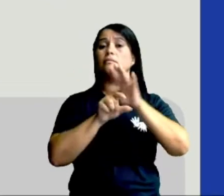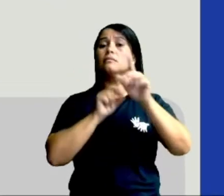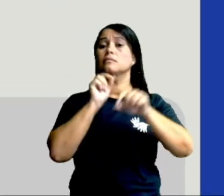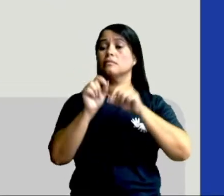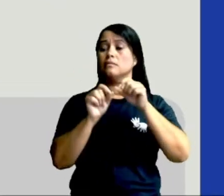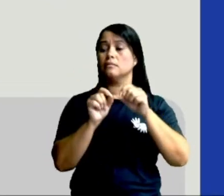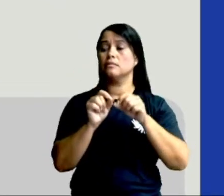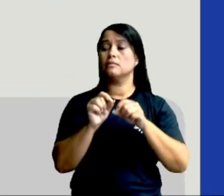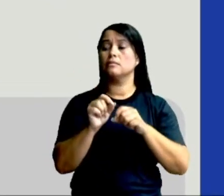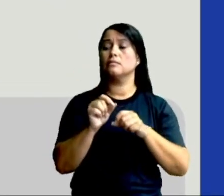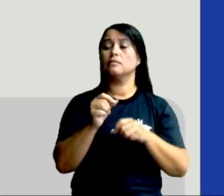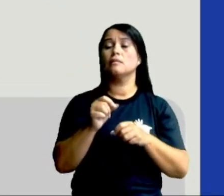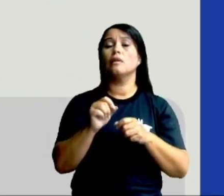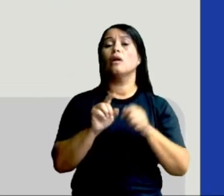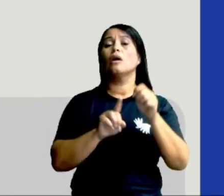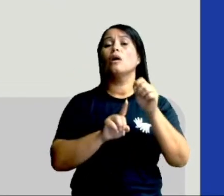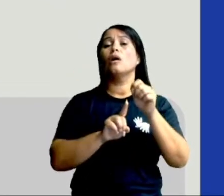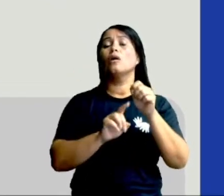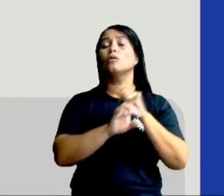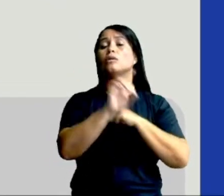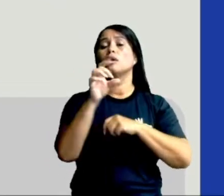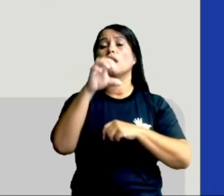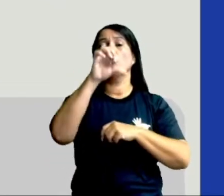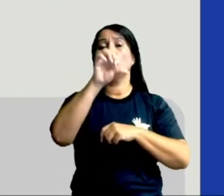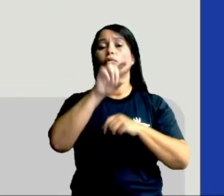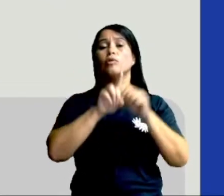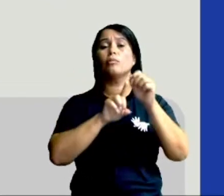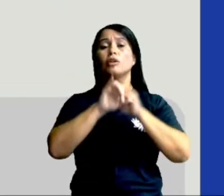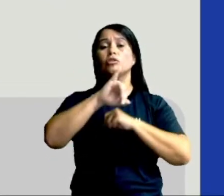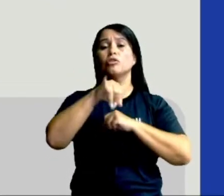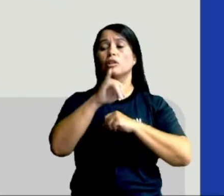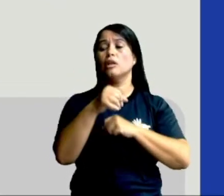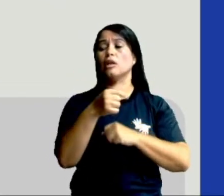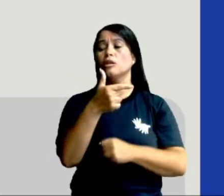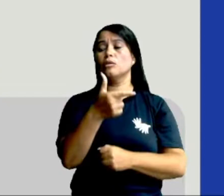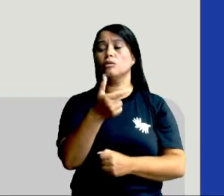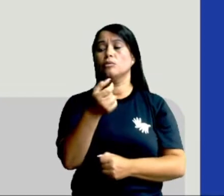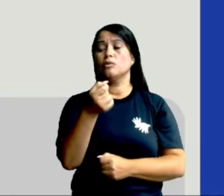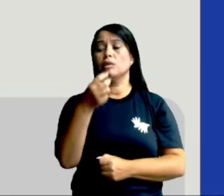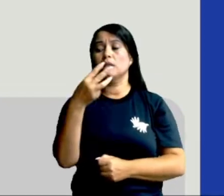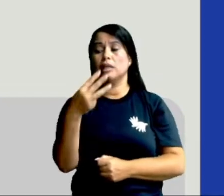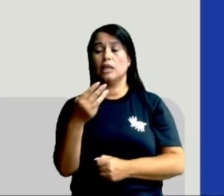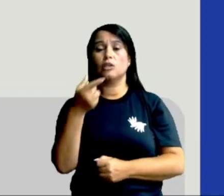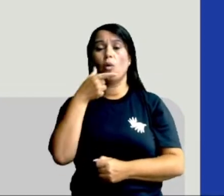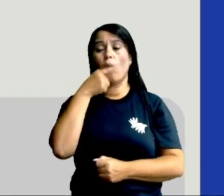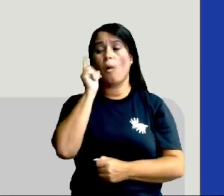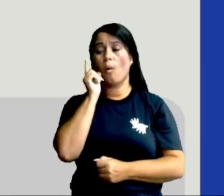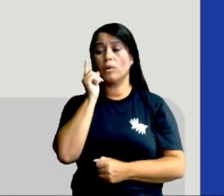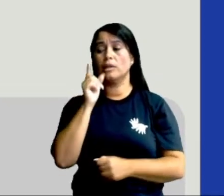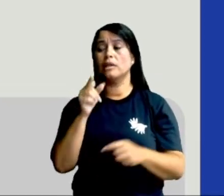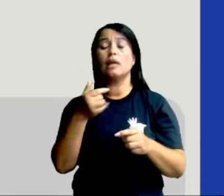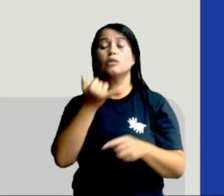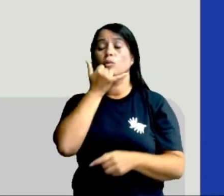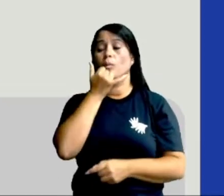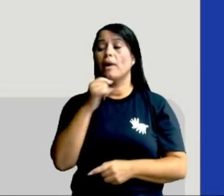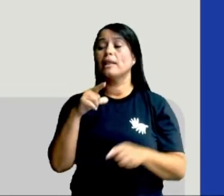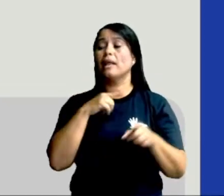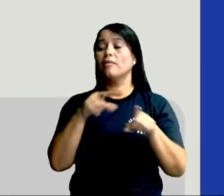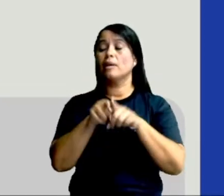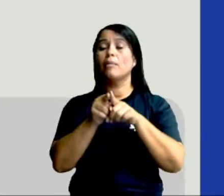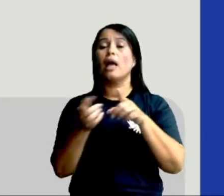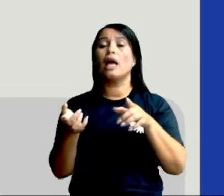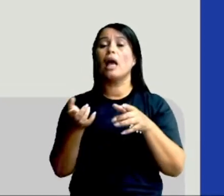foi feita em 9 de janeiro de 2003, tá? Onde incluiu o dia 20 de novembro no calendário